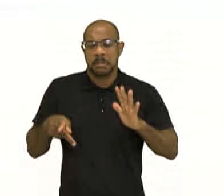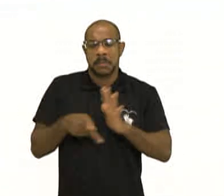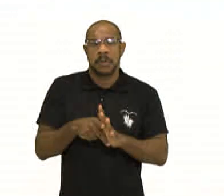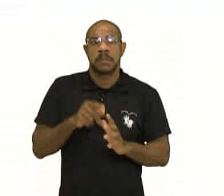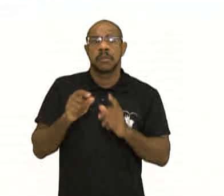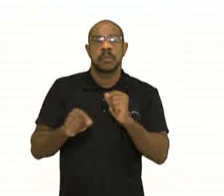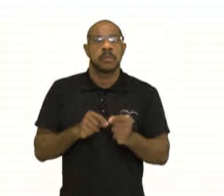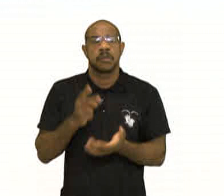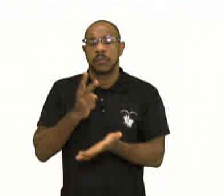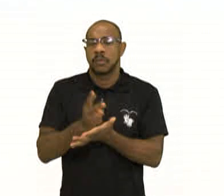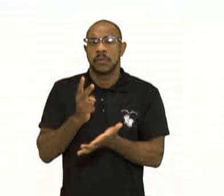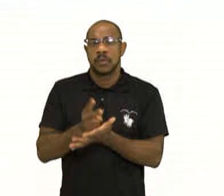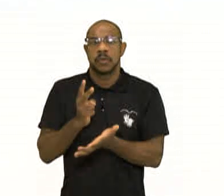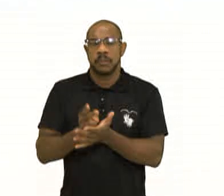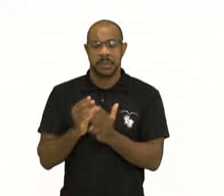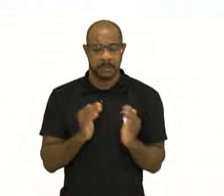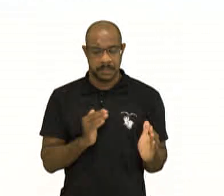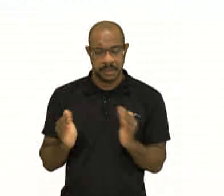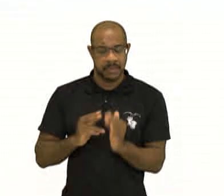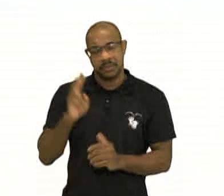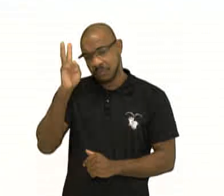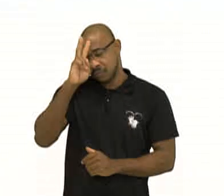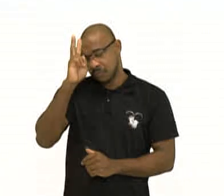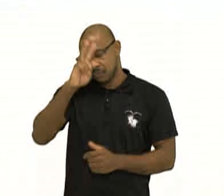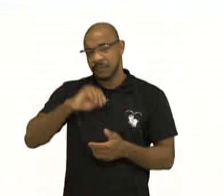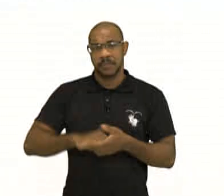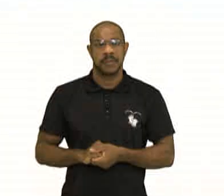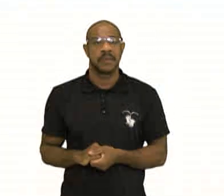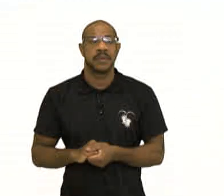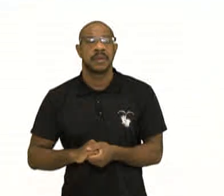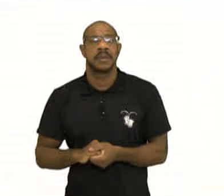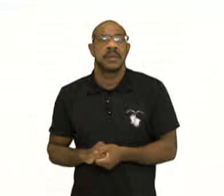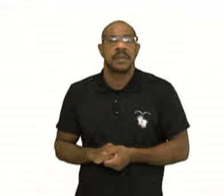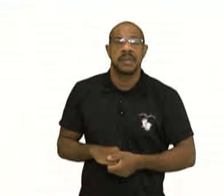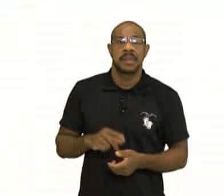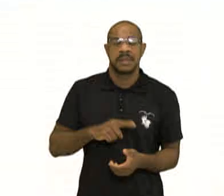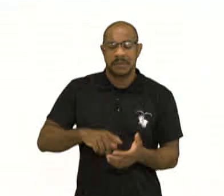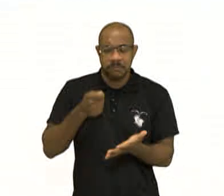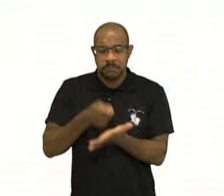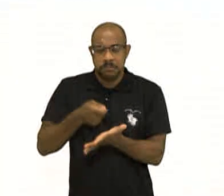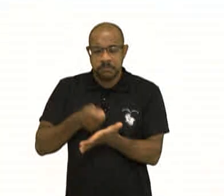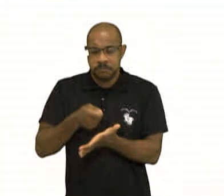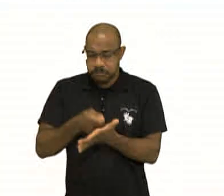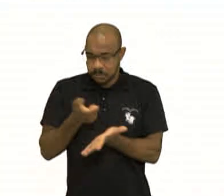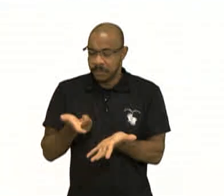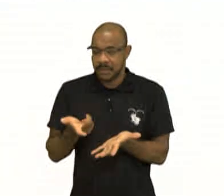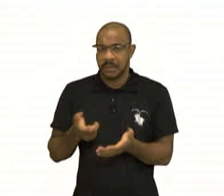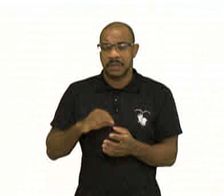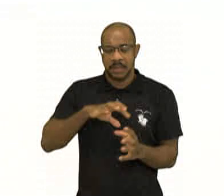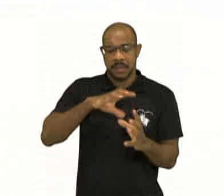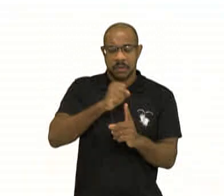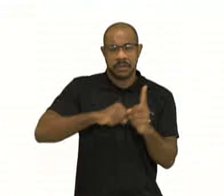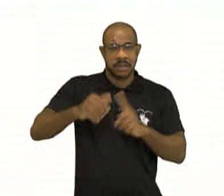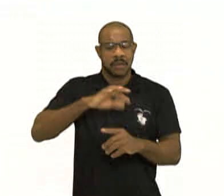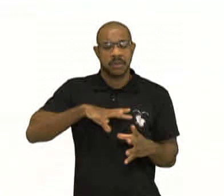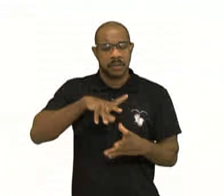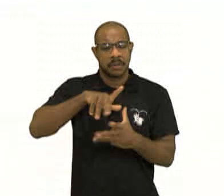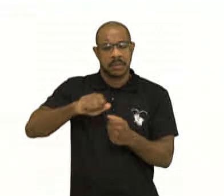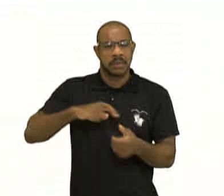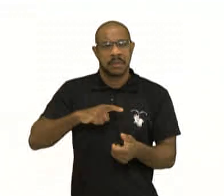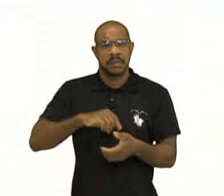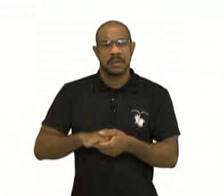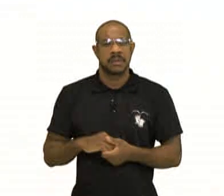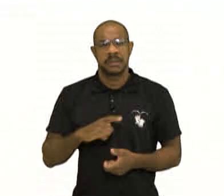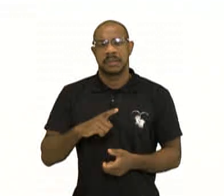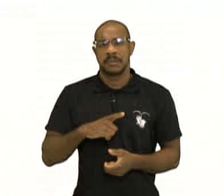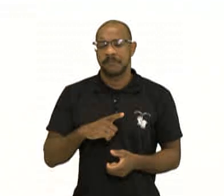ao mesmo estágio histórico evolutivo, sendo obrigatório as sociedades do mundo todo terem passado pelos